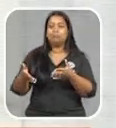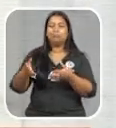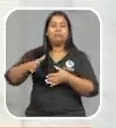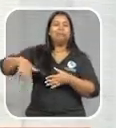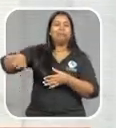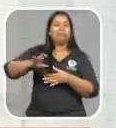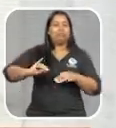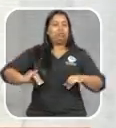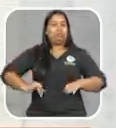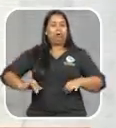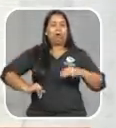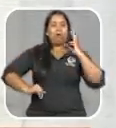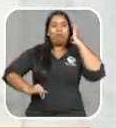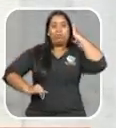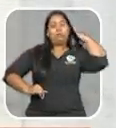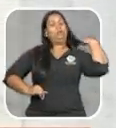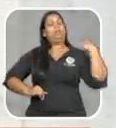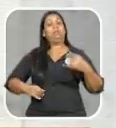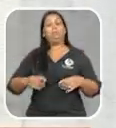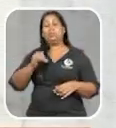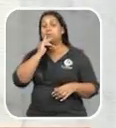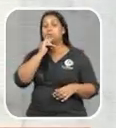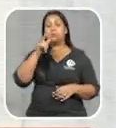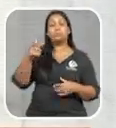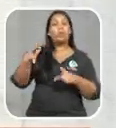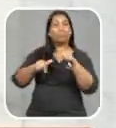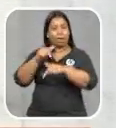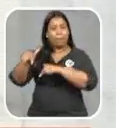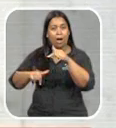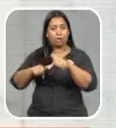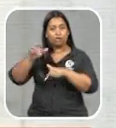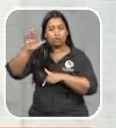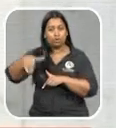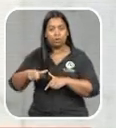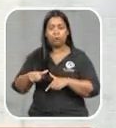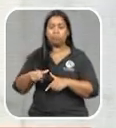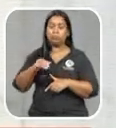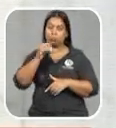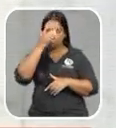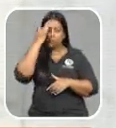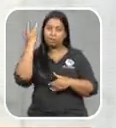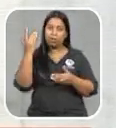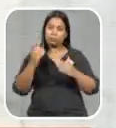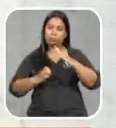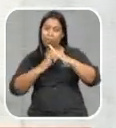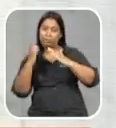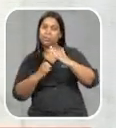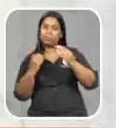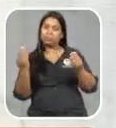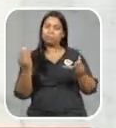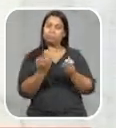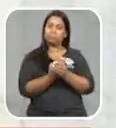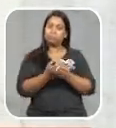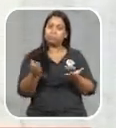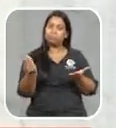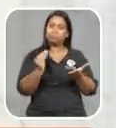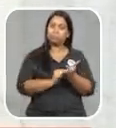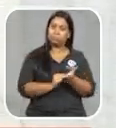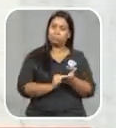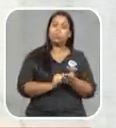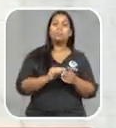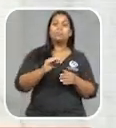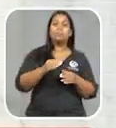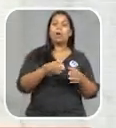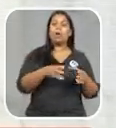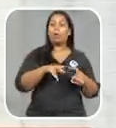cara monta um CNPJ, faz uma empresa, pega o serviço, põe o preço lá embaixo para poder ter lucro, começa